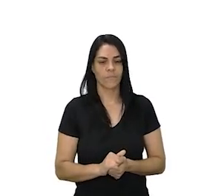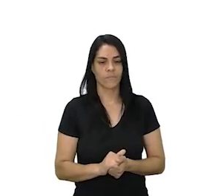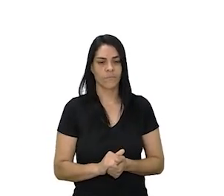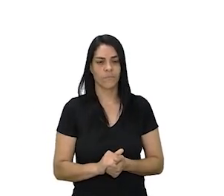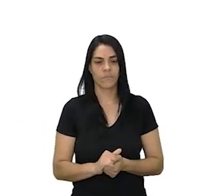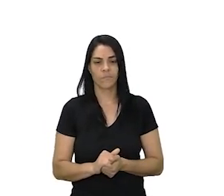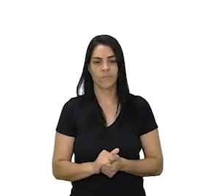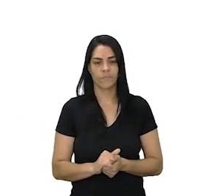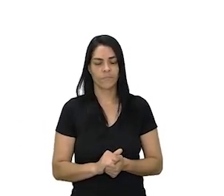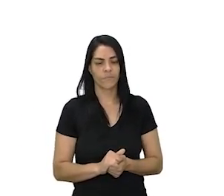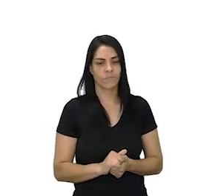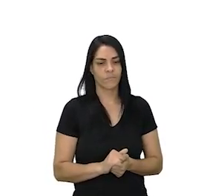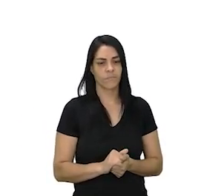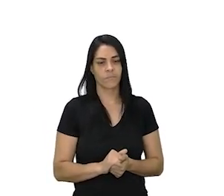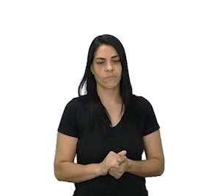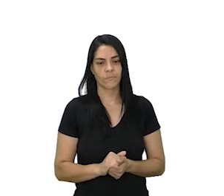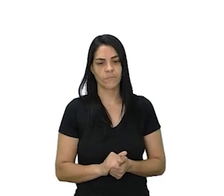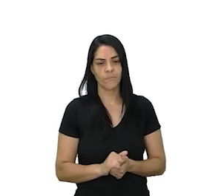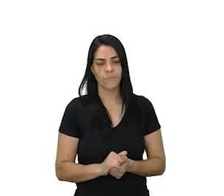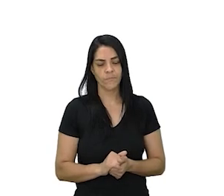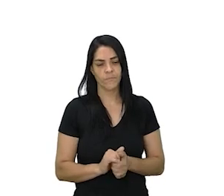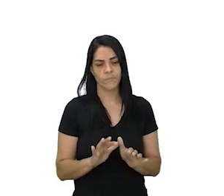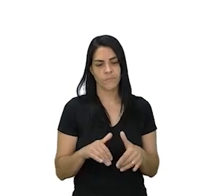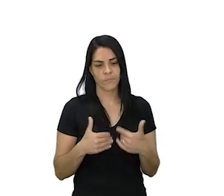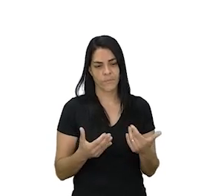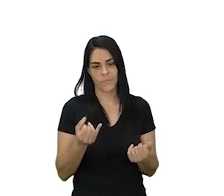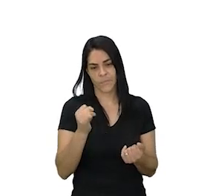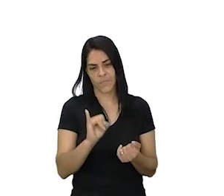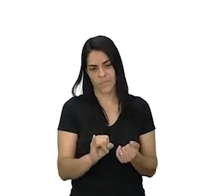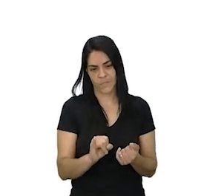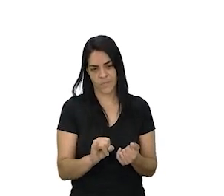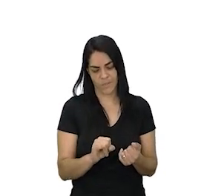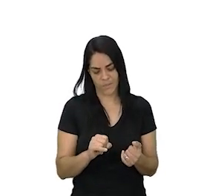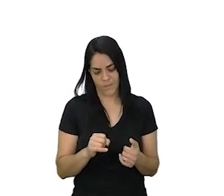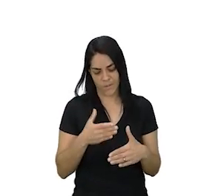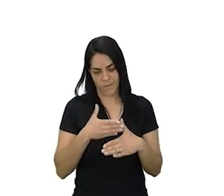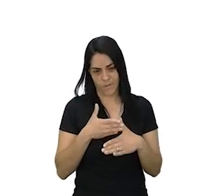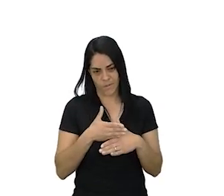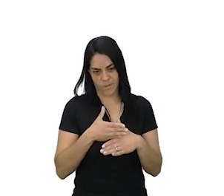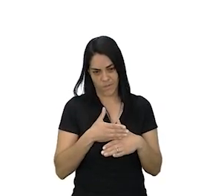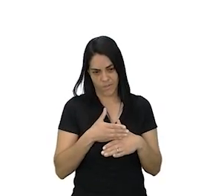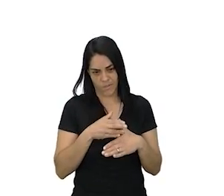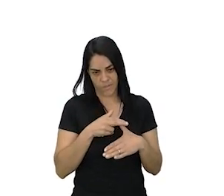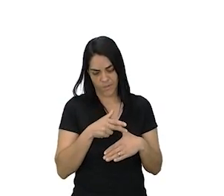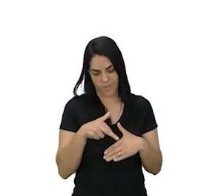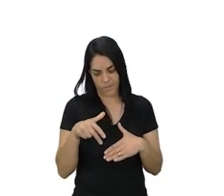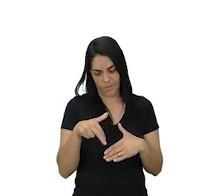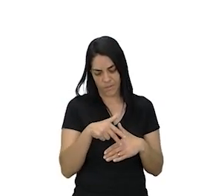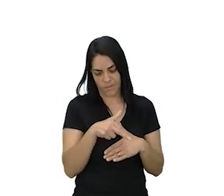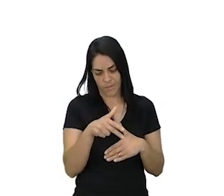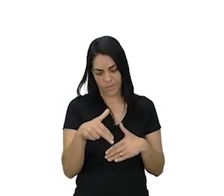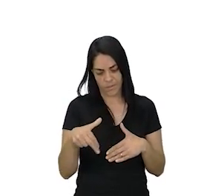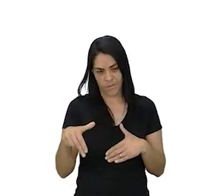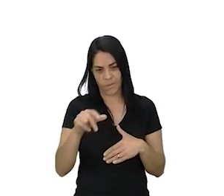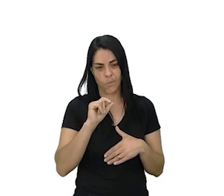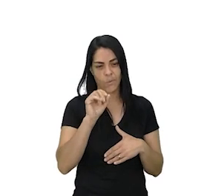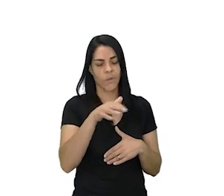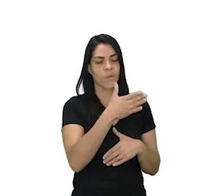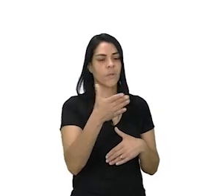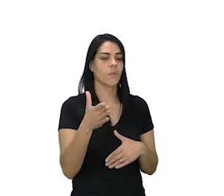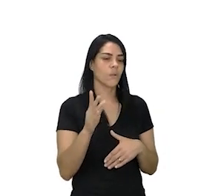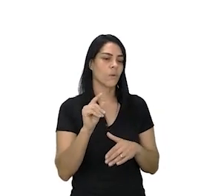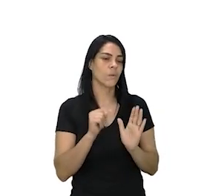as lhamas. Bom, então, se ele partir da entrada, o que a gente pode estabelecer